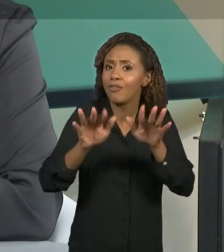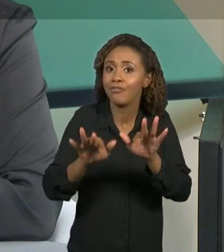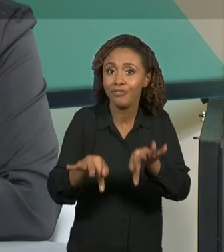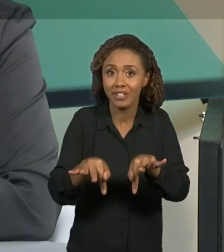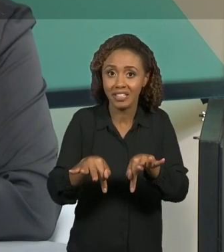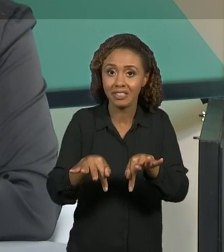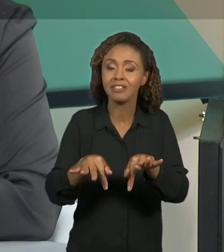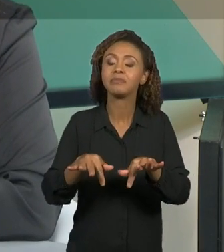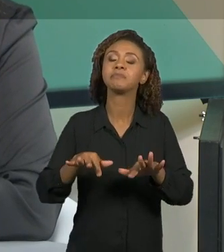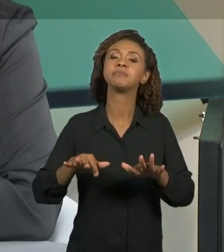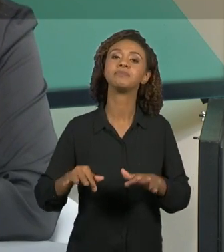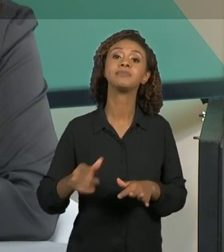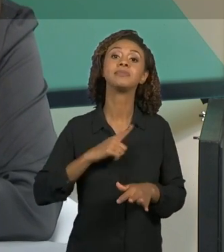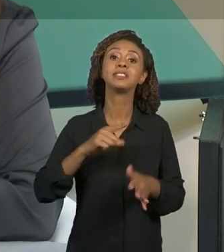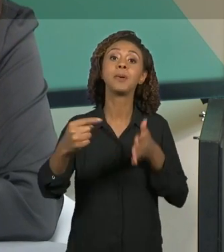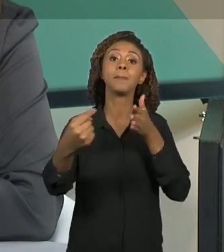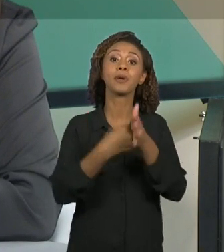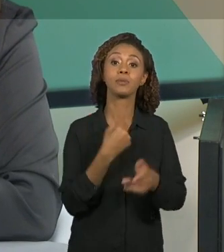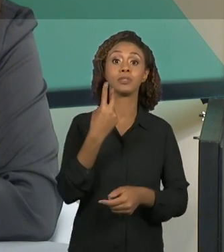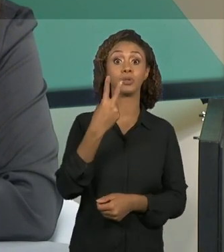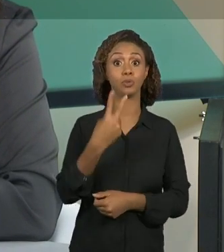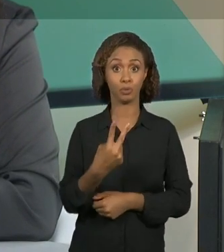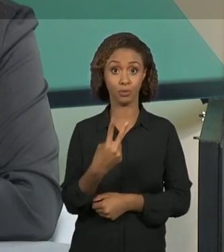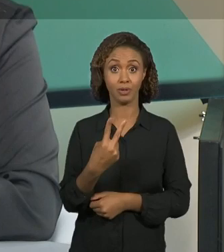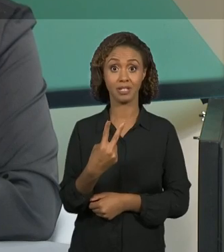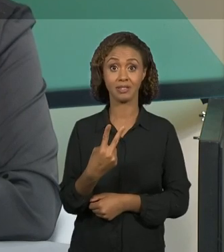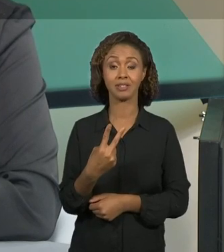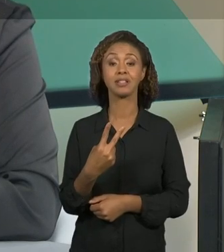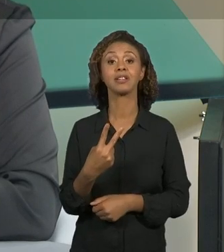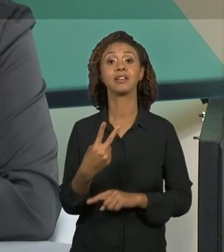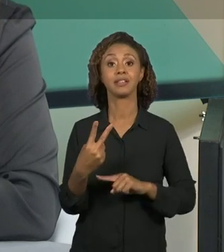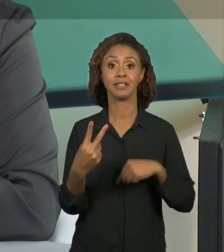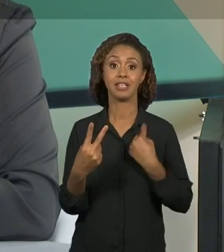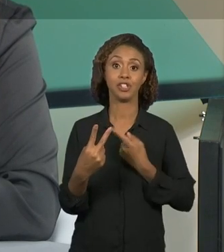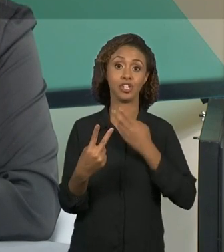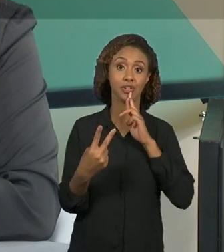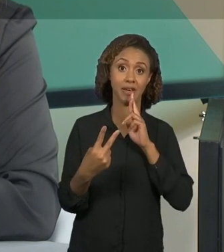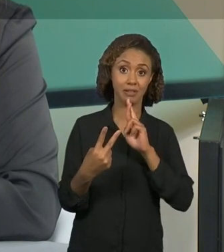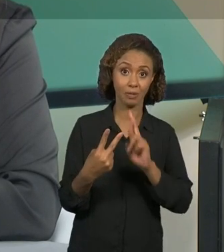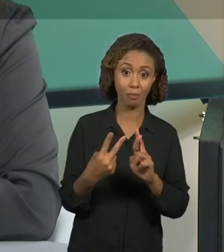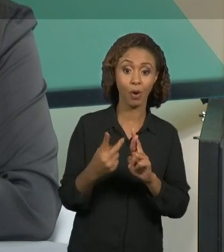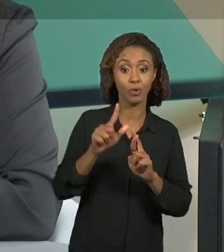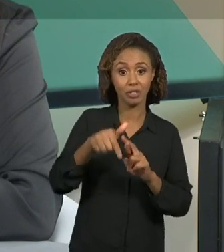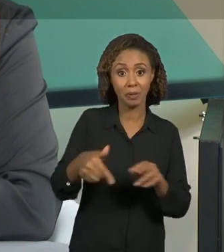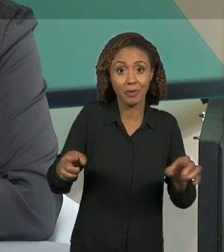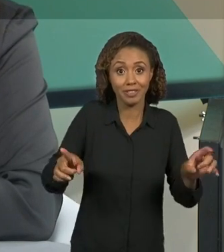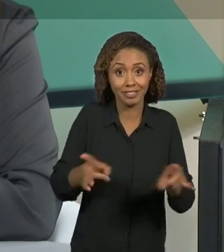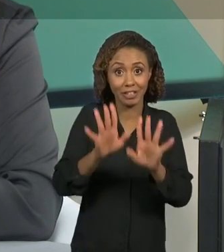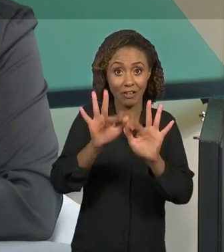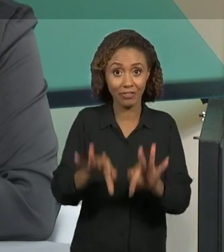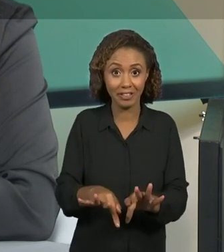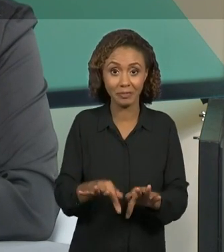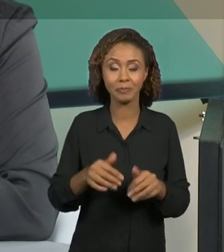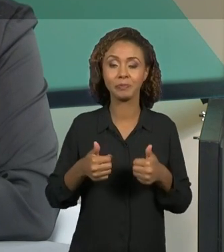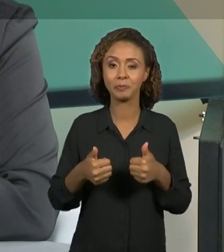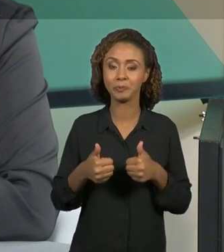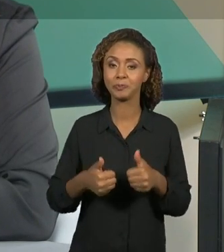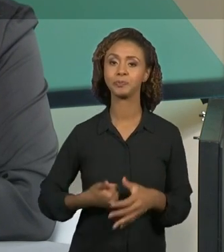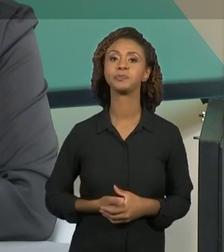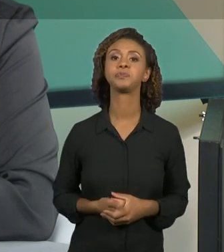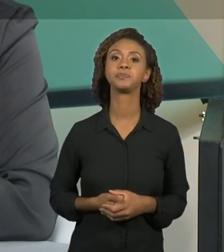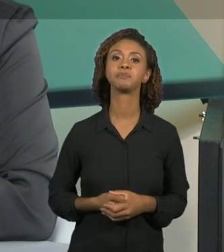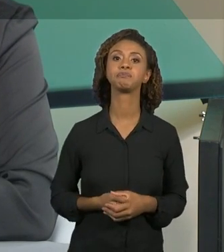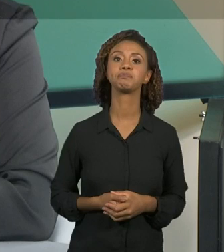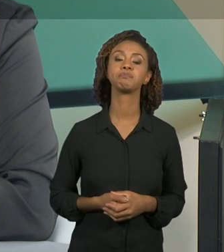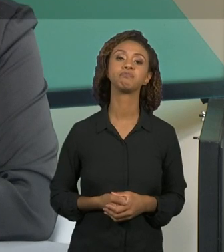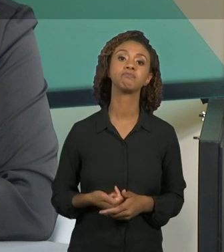inaugural e eu tenho mais duas perguntas aqui para poder responder antes da gente encerrar esse momento tá então